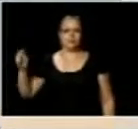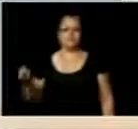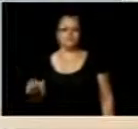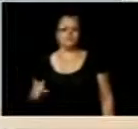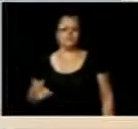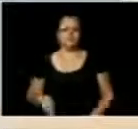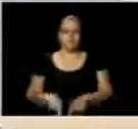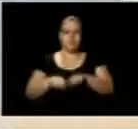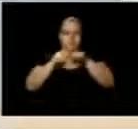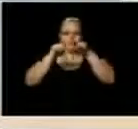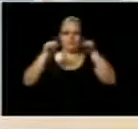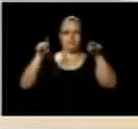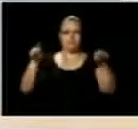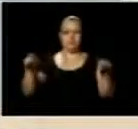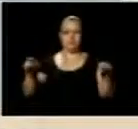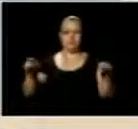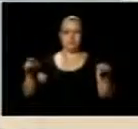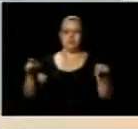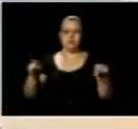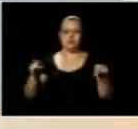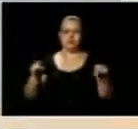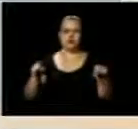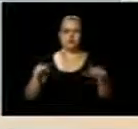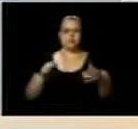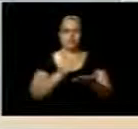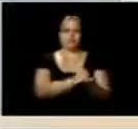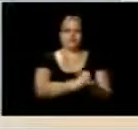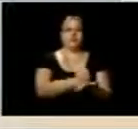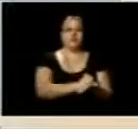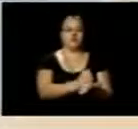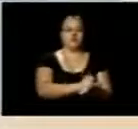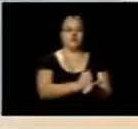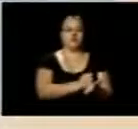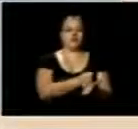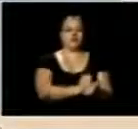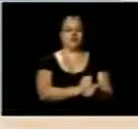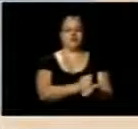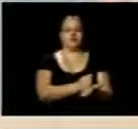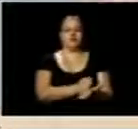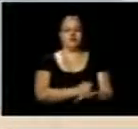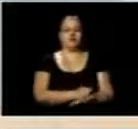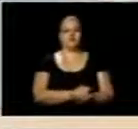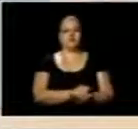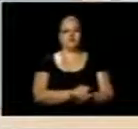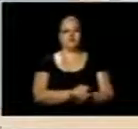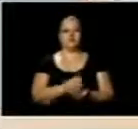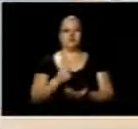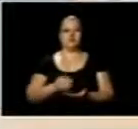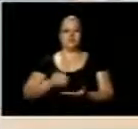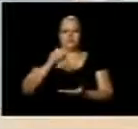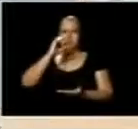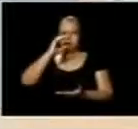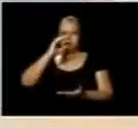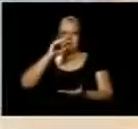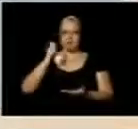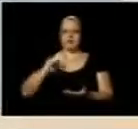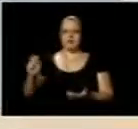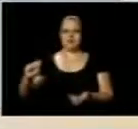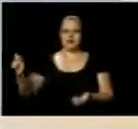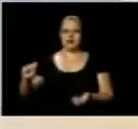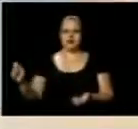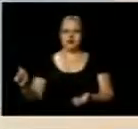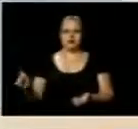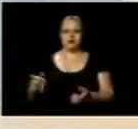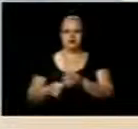para assinar lá caneca, guarda-chuva, não sei o que mais que ele entregou lá para o shopping. E hoje